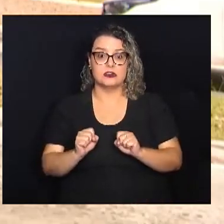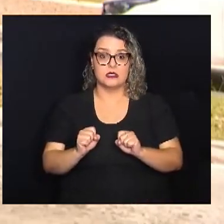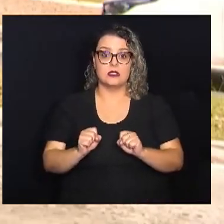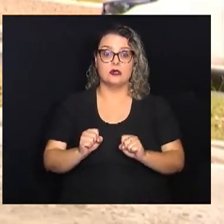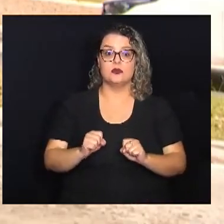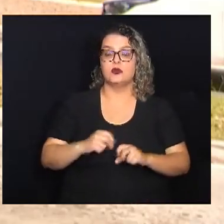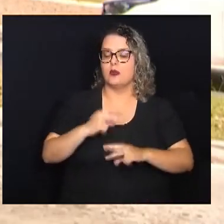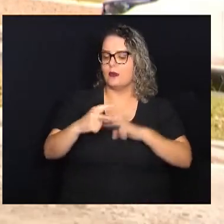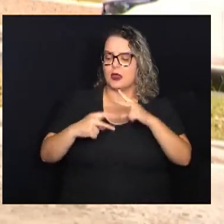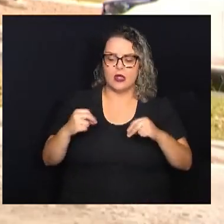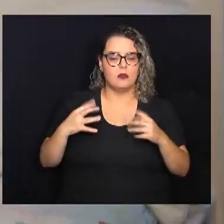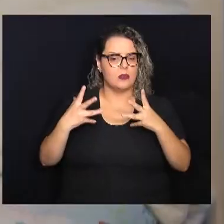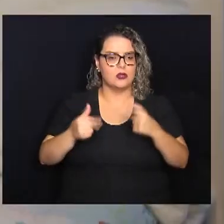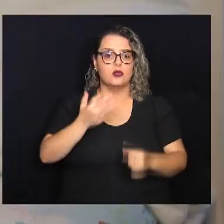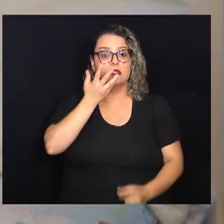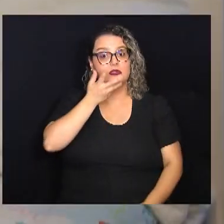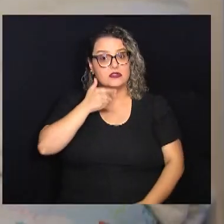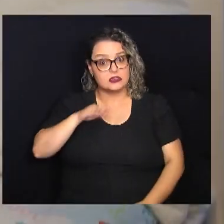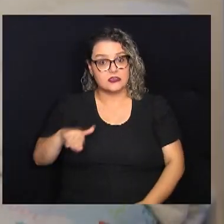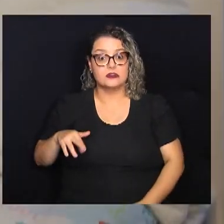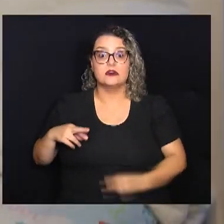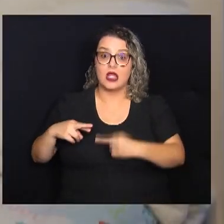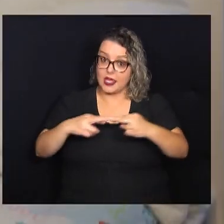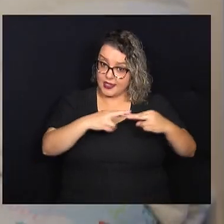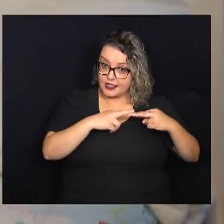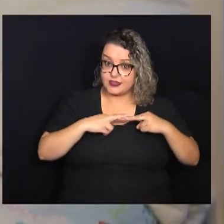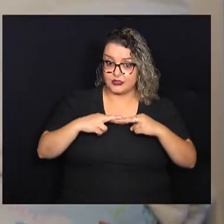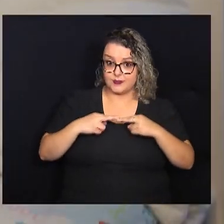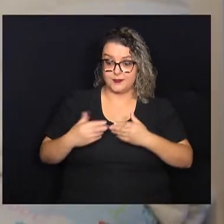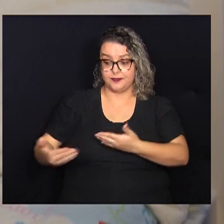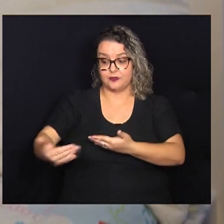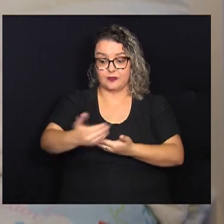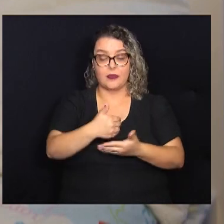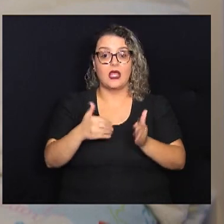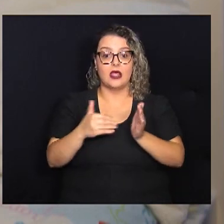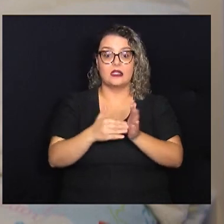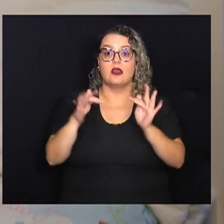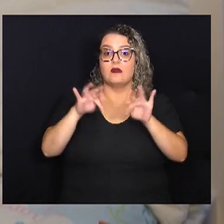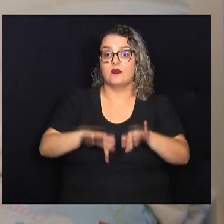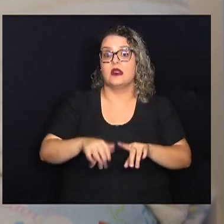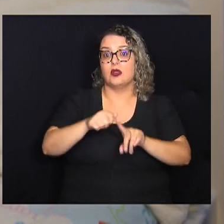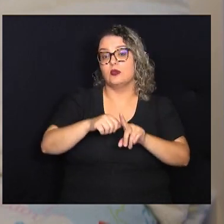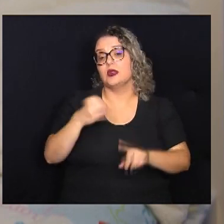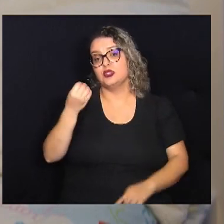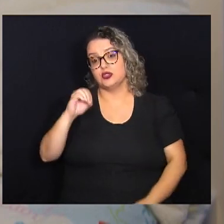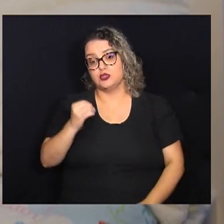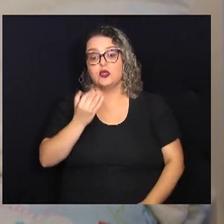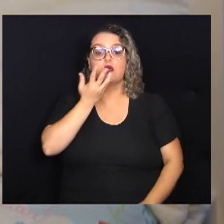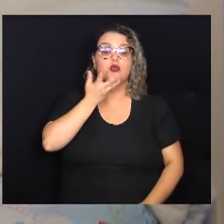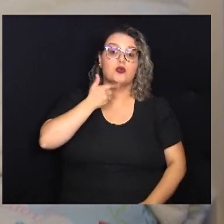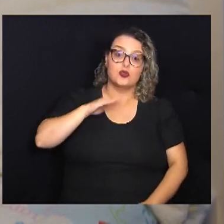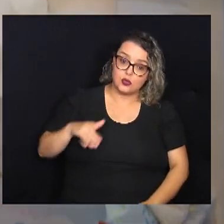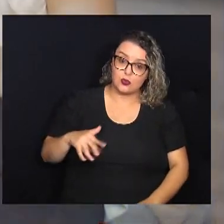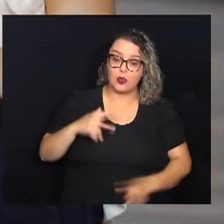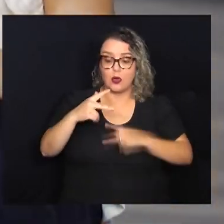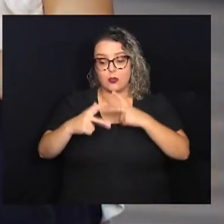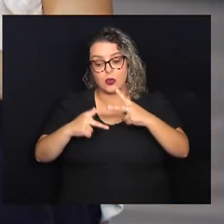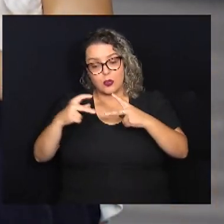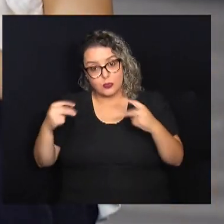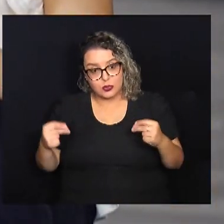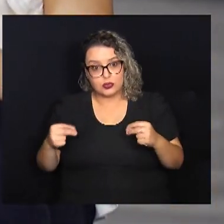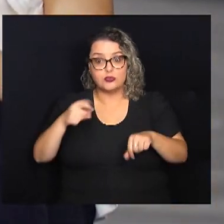para todas essas crianças. A arrecadação ocorrerá até o final de outubro e as crianças receberão os presentes no